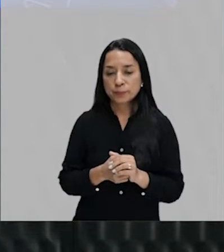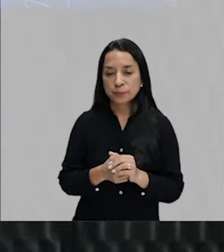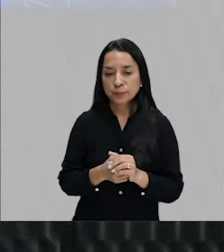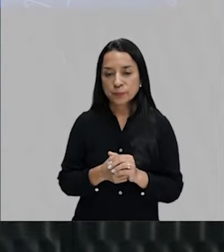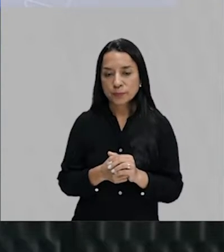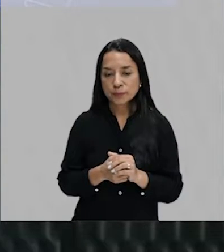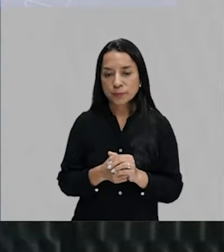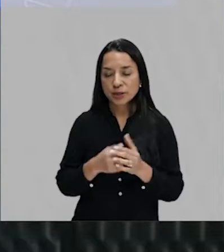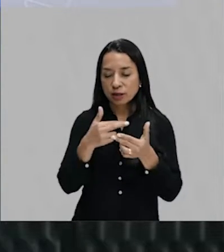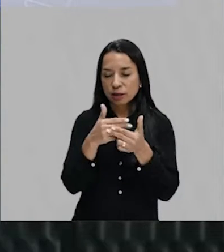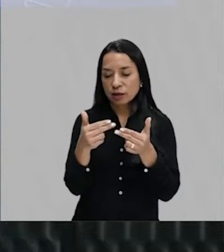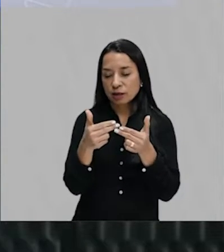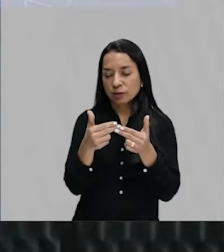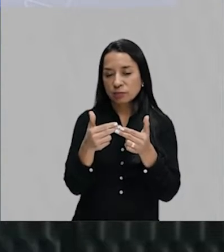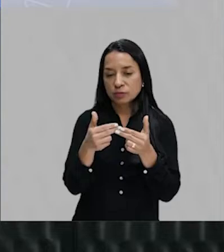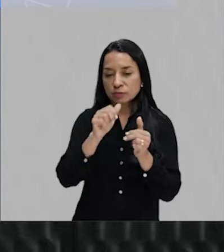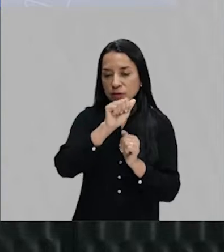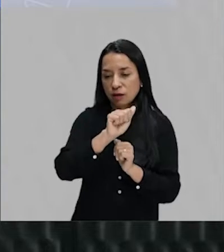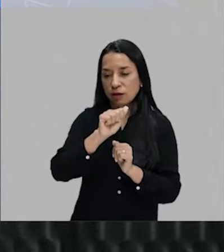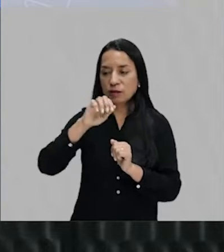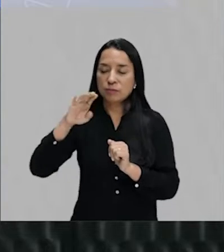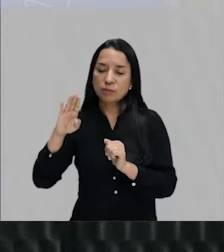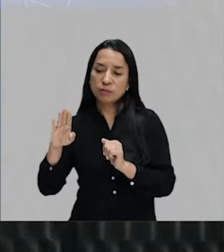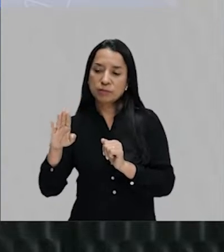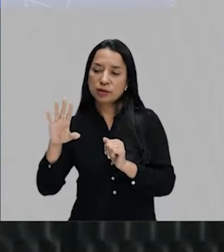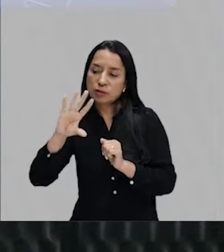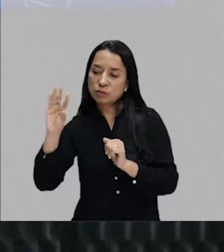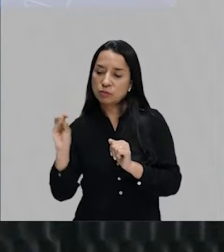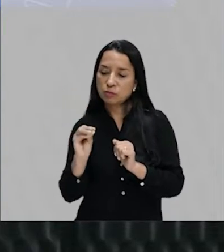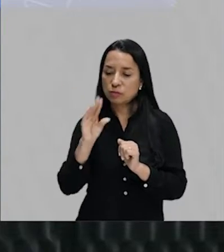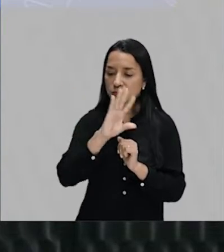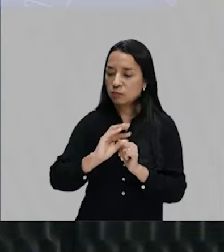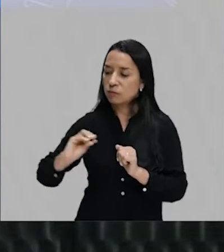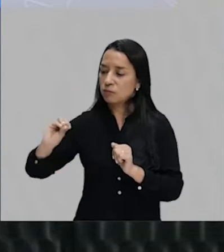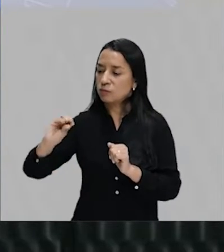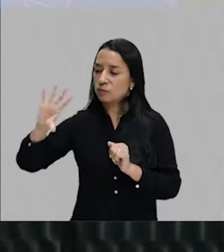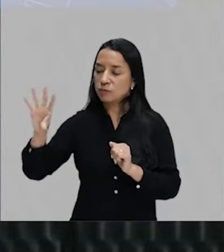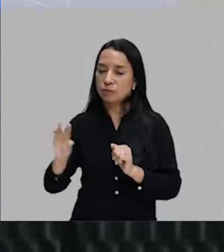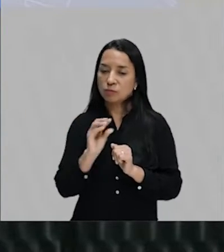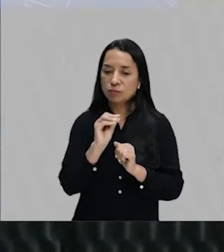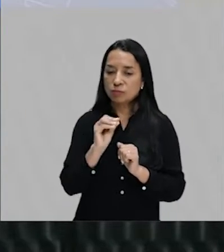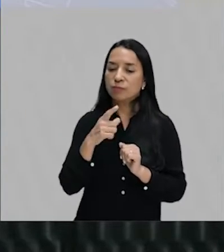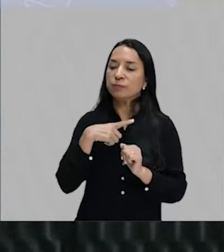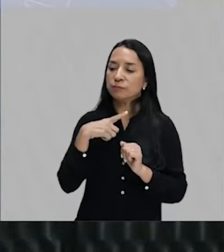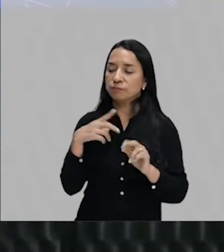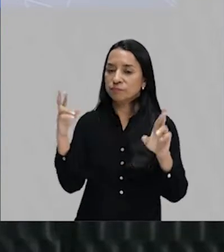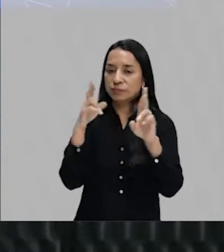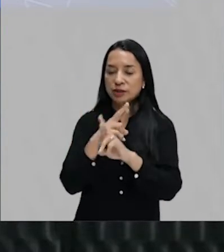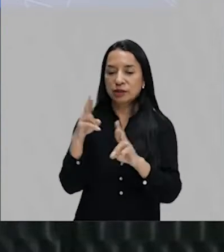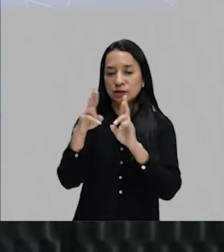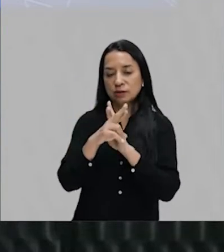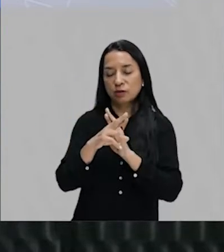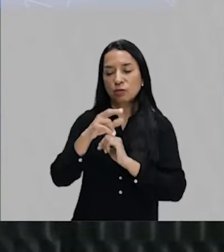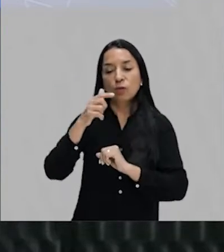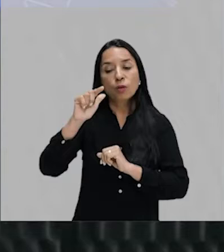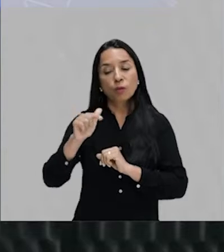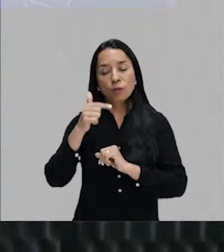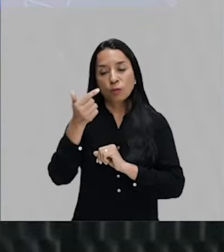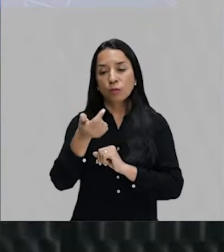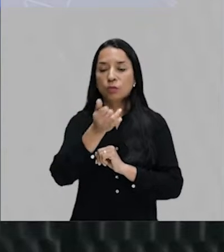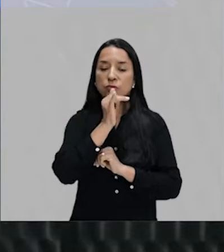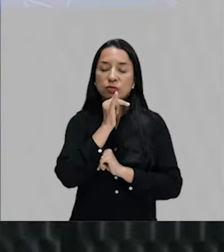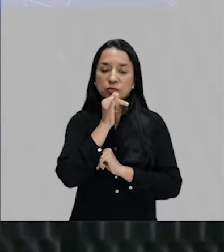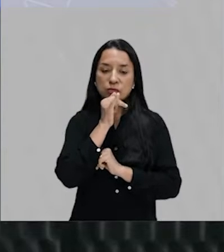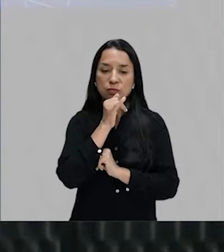A e B está contido no conjunto formado pelos elementos A B C e D tá outro exemplo